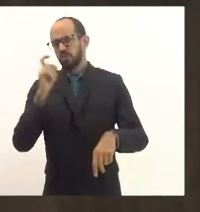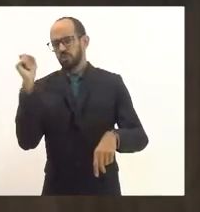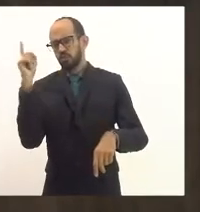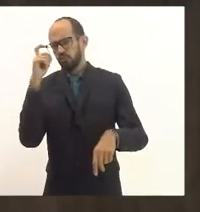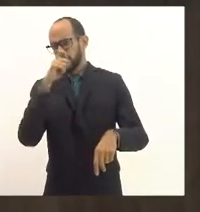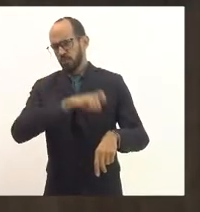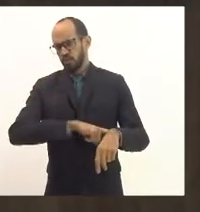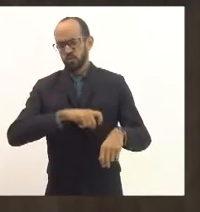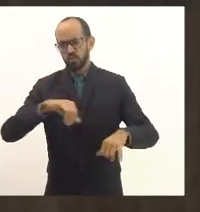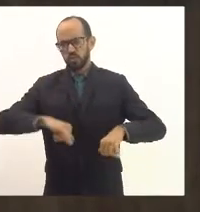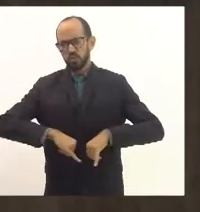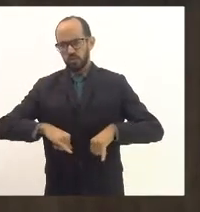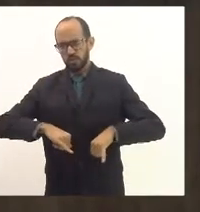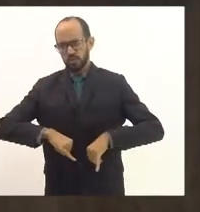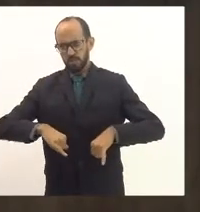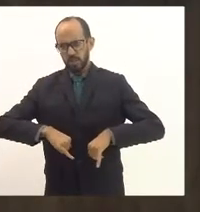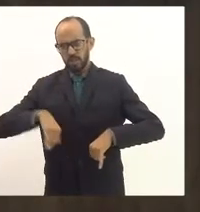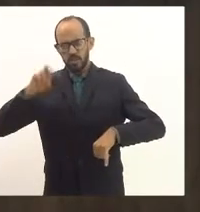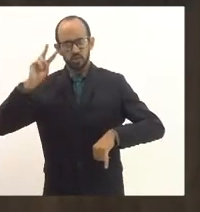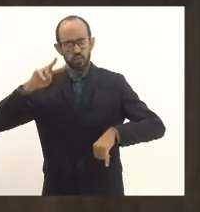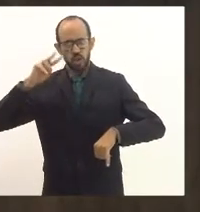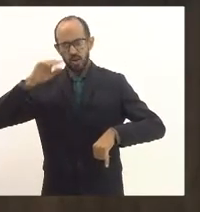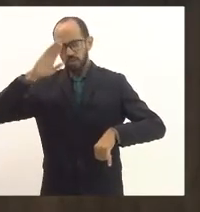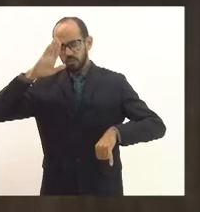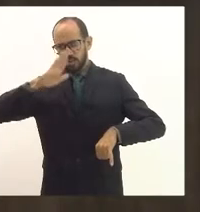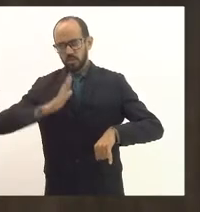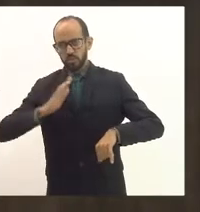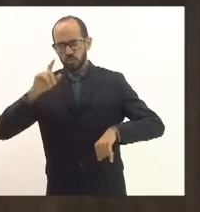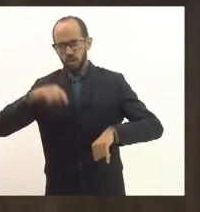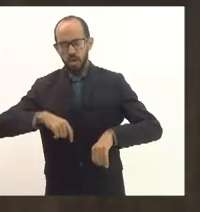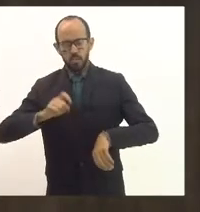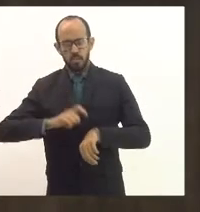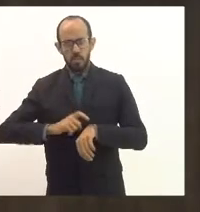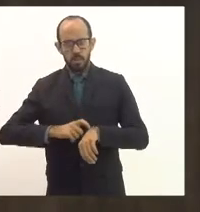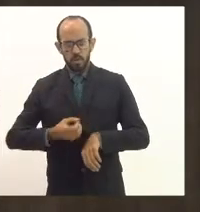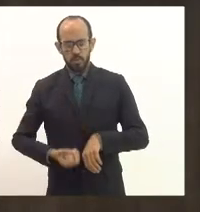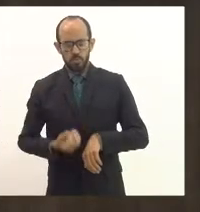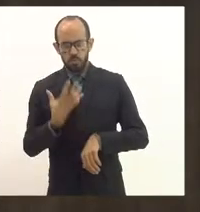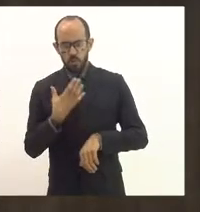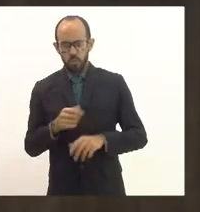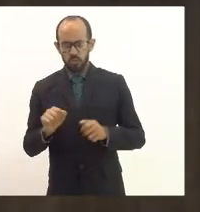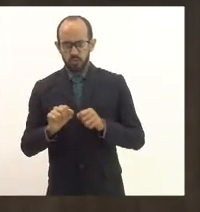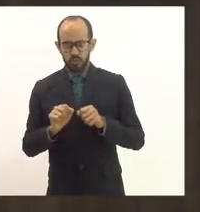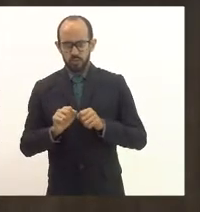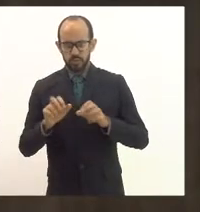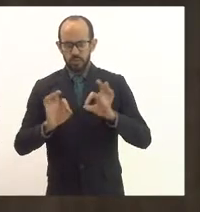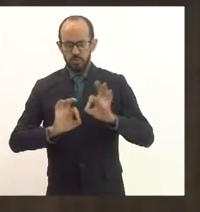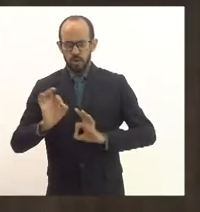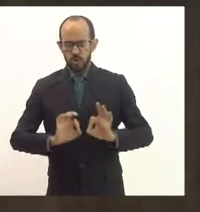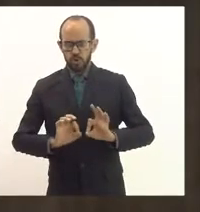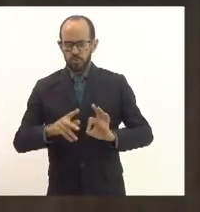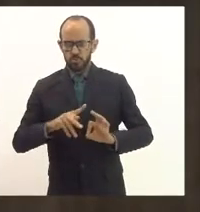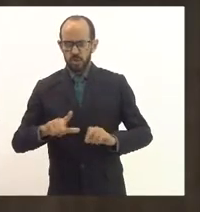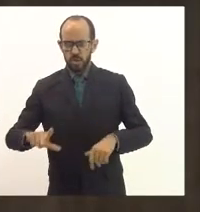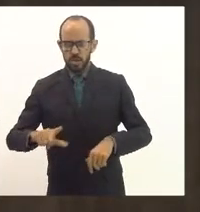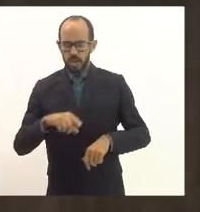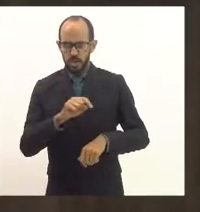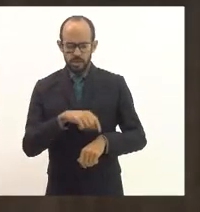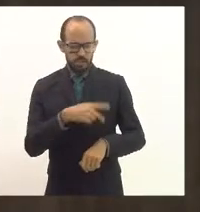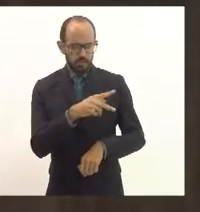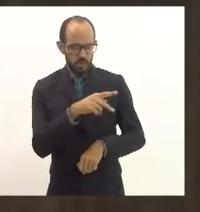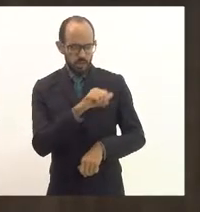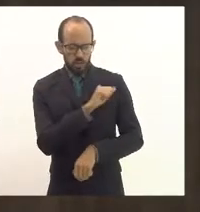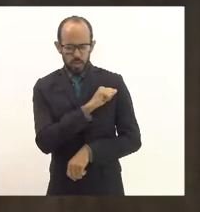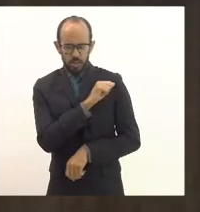e trágico na história do Brasil, então, em muito boa hora, vem o projeto de Vossa Excelência e da enfermeira Rejane. O